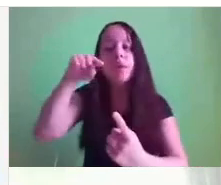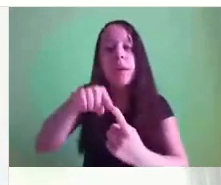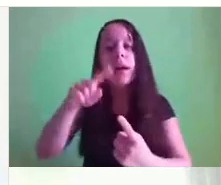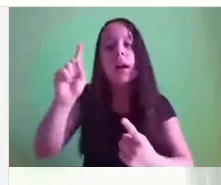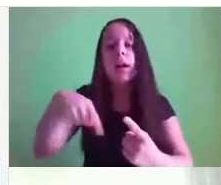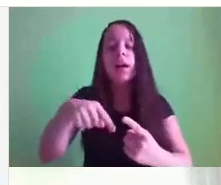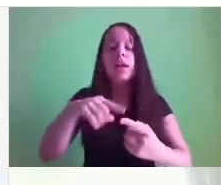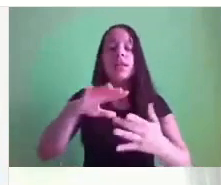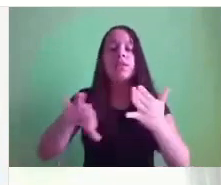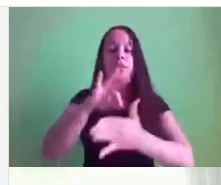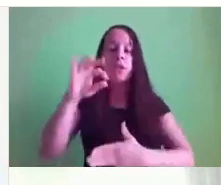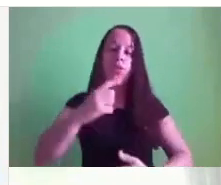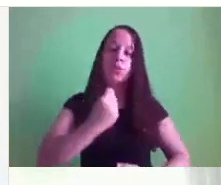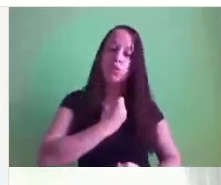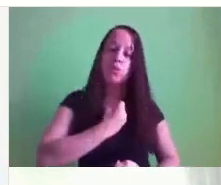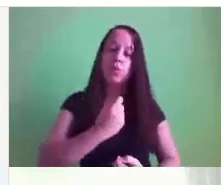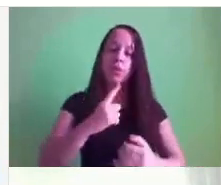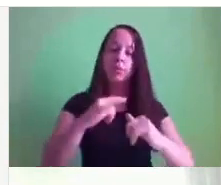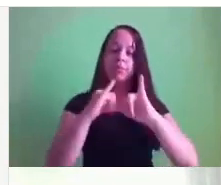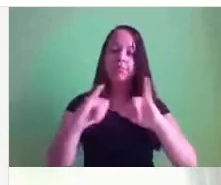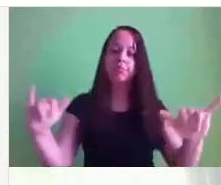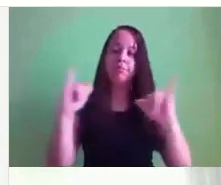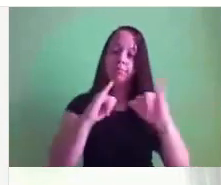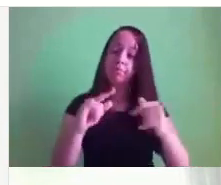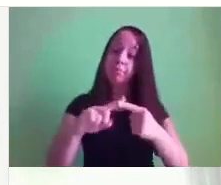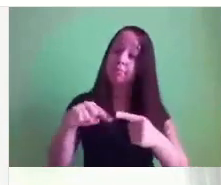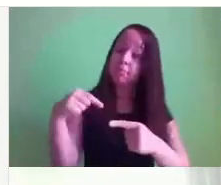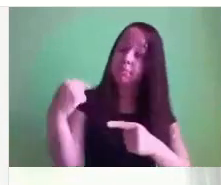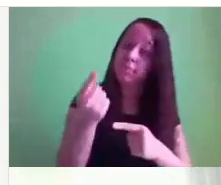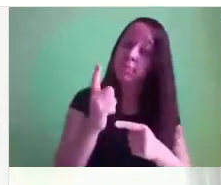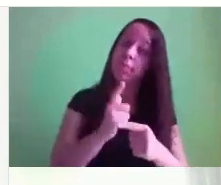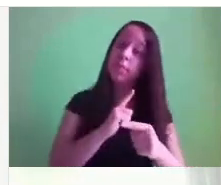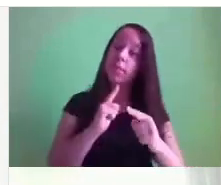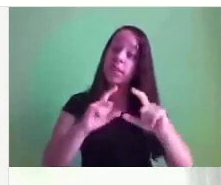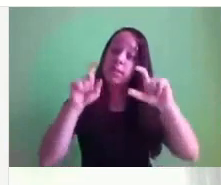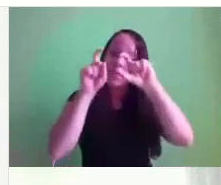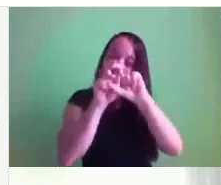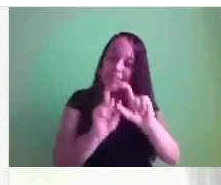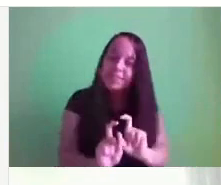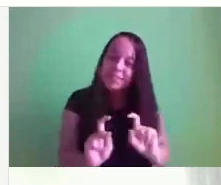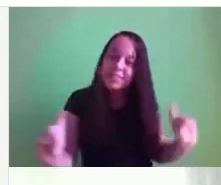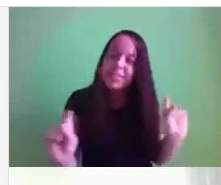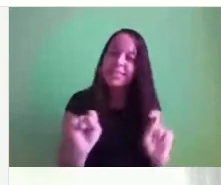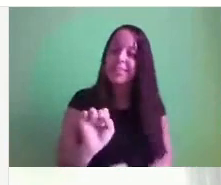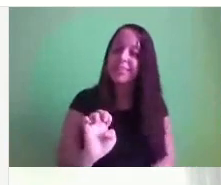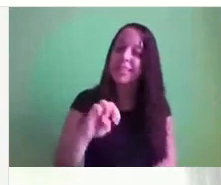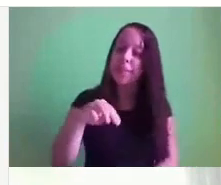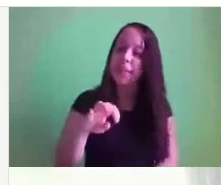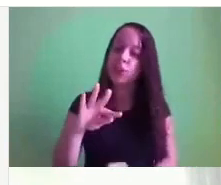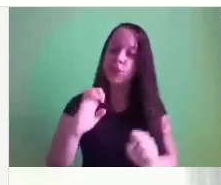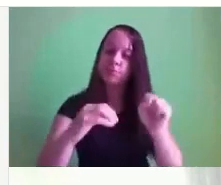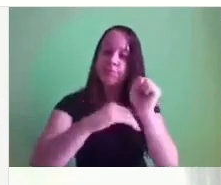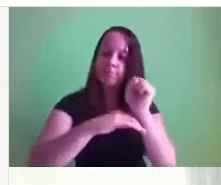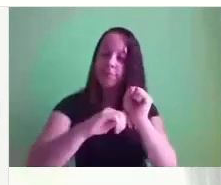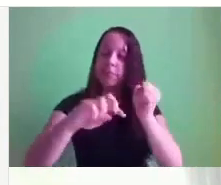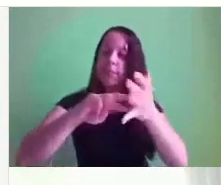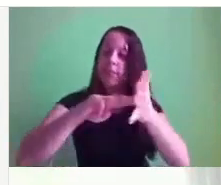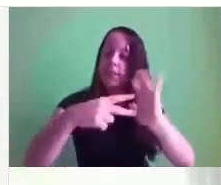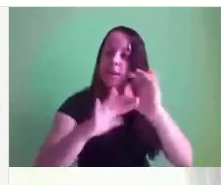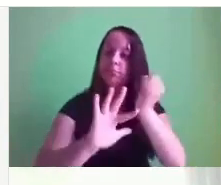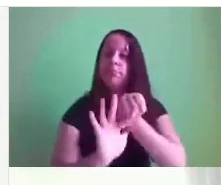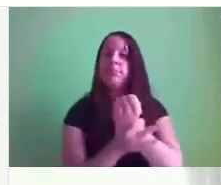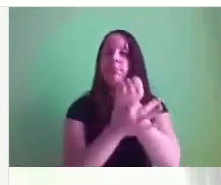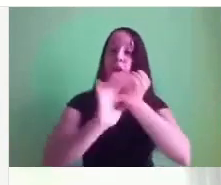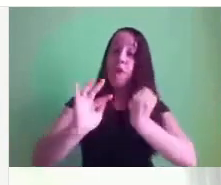e, em seguida, será apresentada a semente para que esta seja utilizada para futuras conferências. Aremos